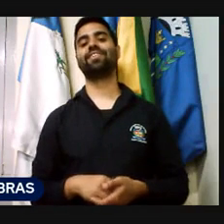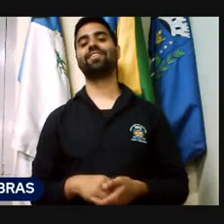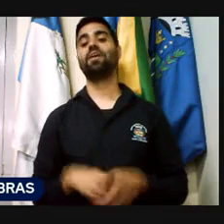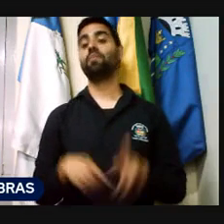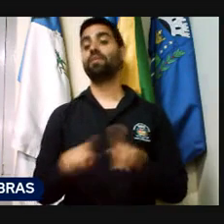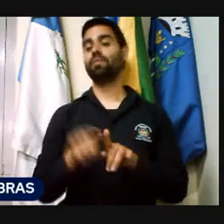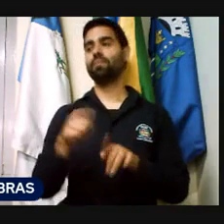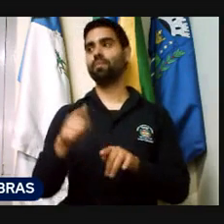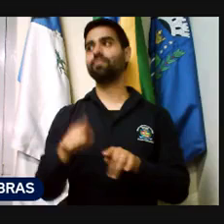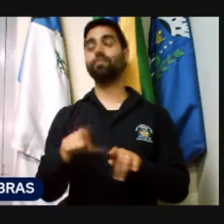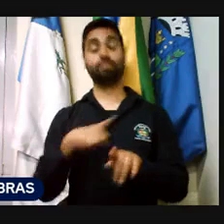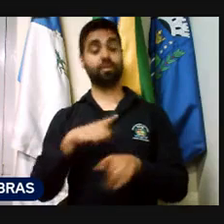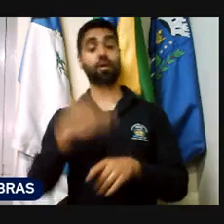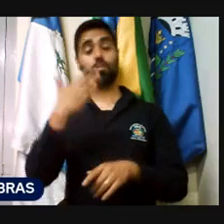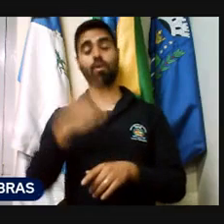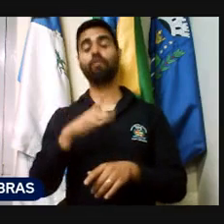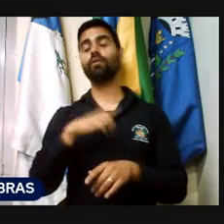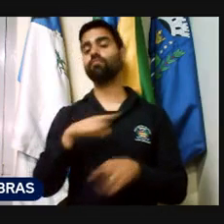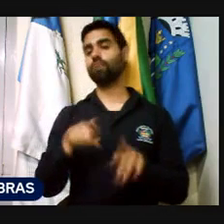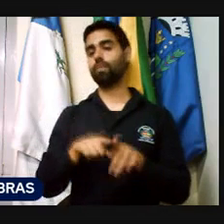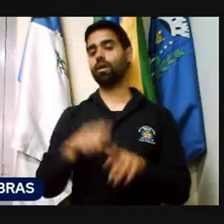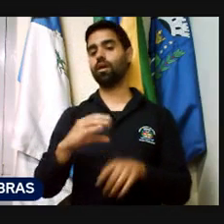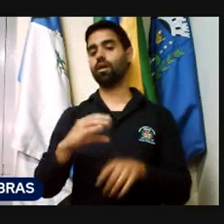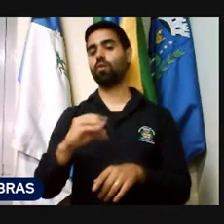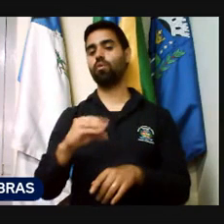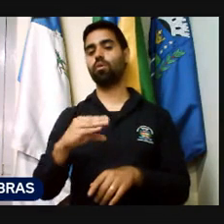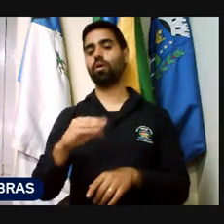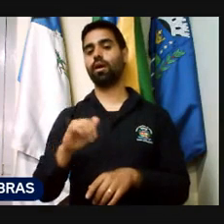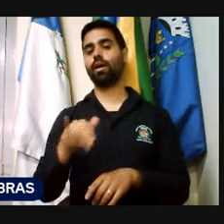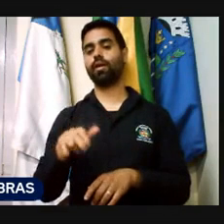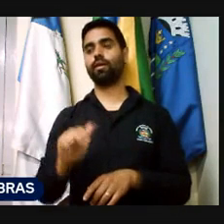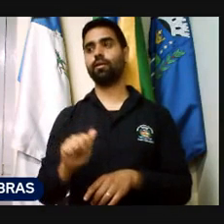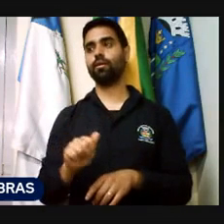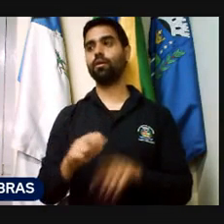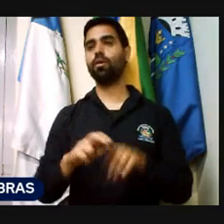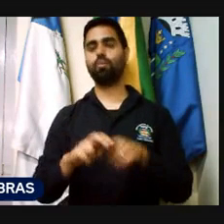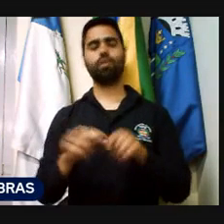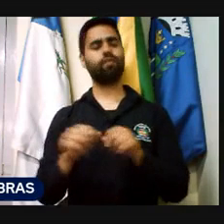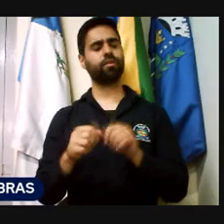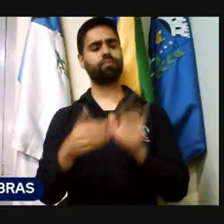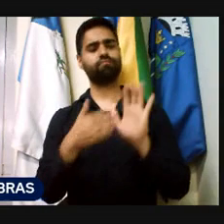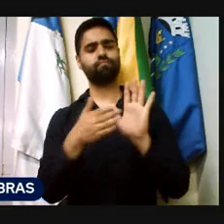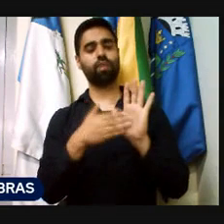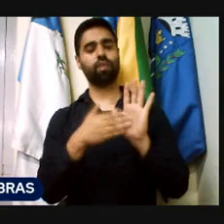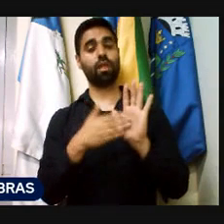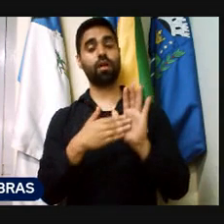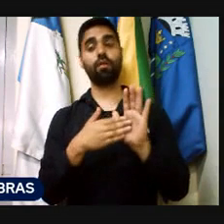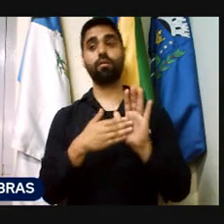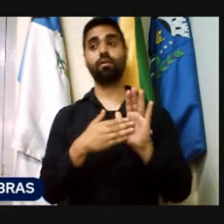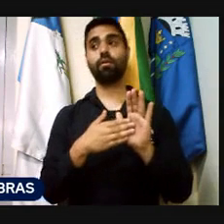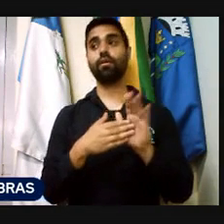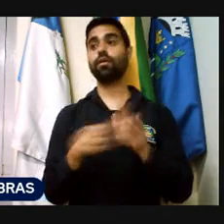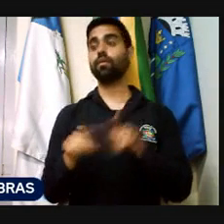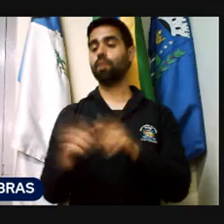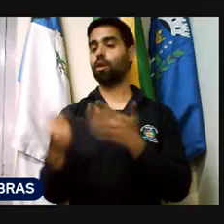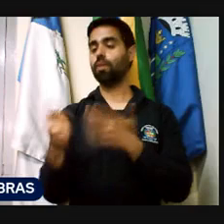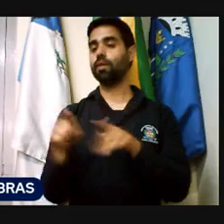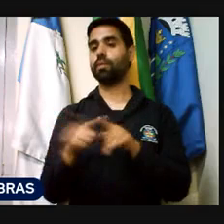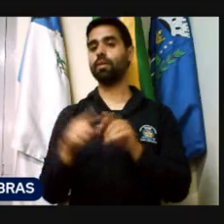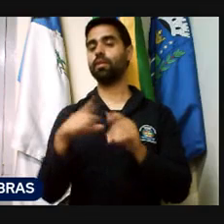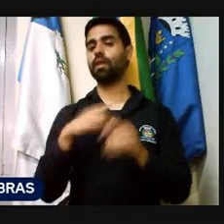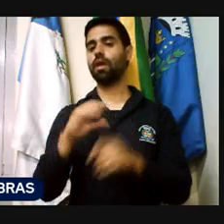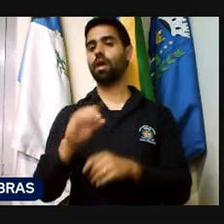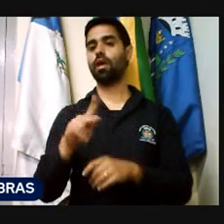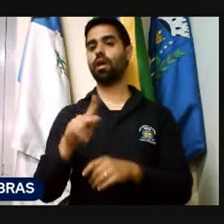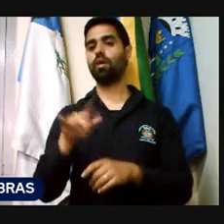procedimentos, ficando evidenciado ser cocaína. Do teor dessa, das ciências homenageadas, bem como remeta cópia ao comandante do 10º